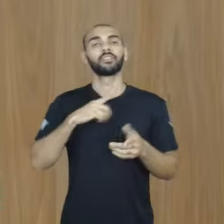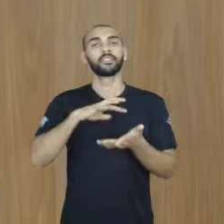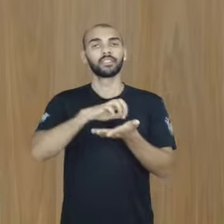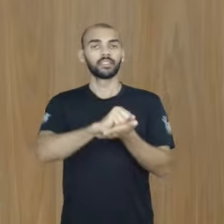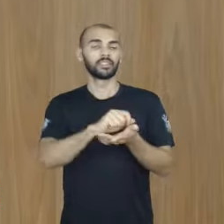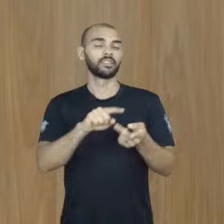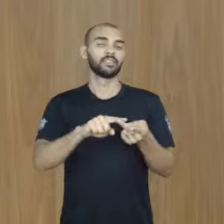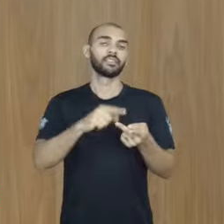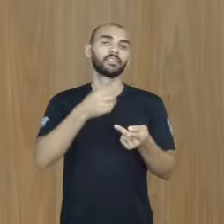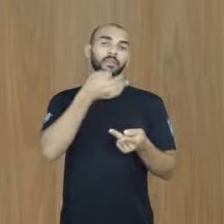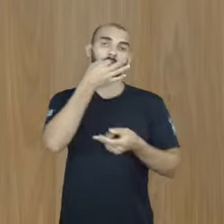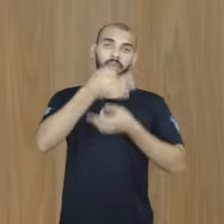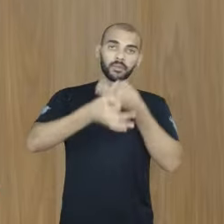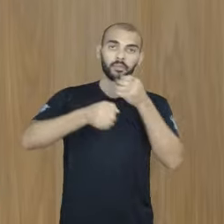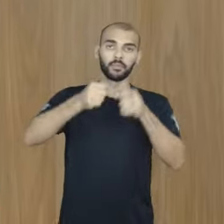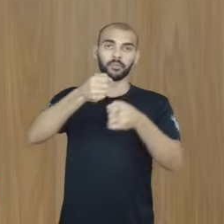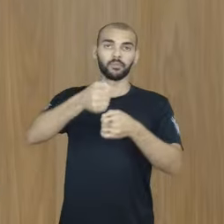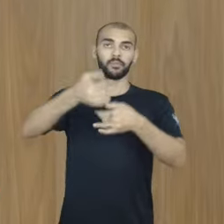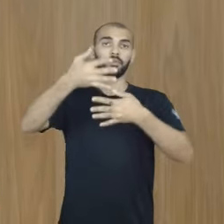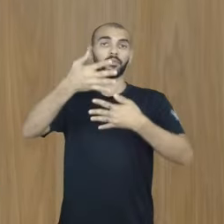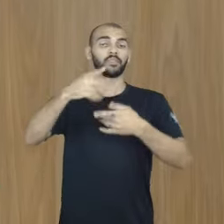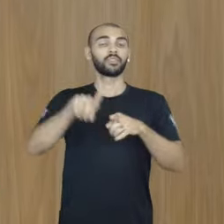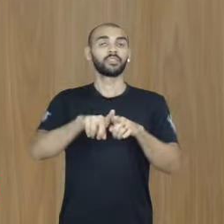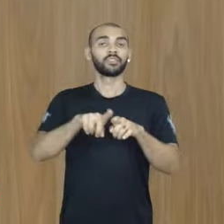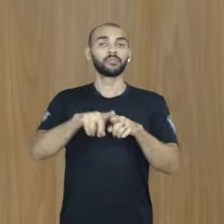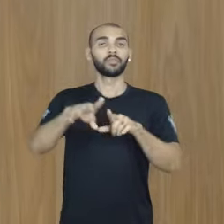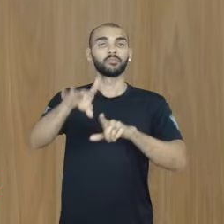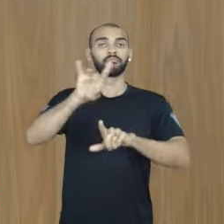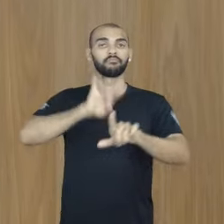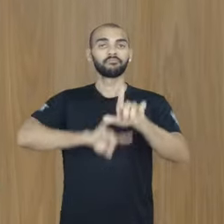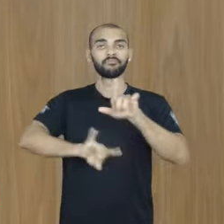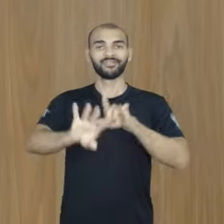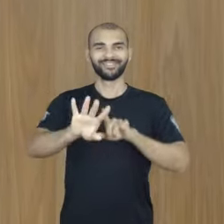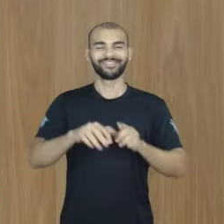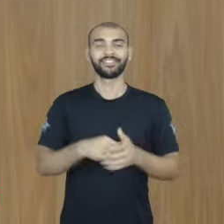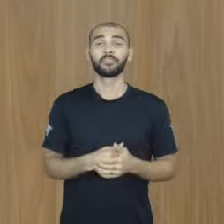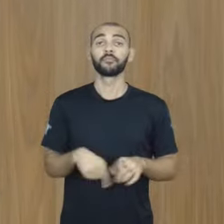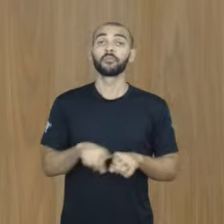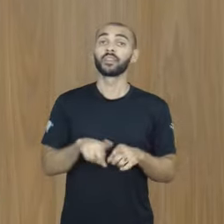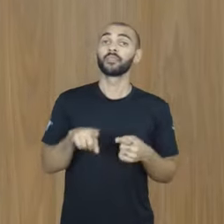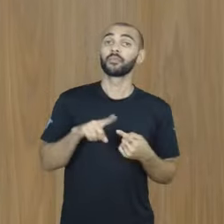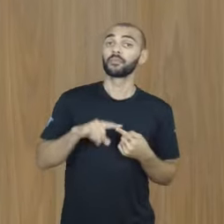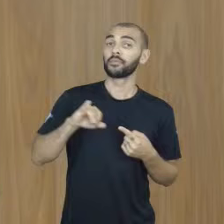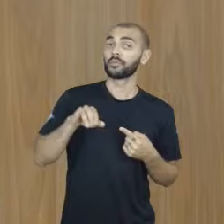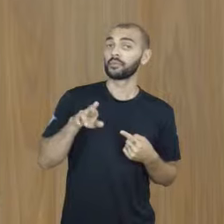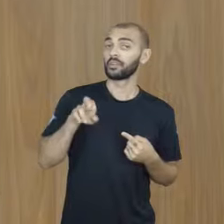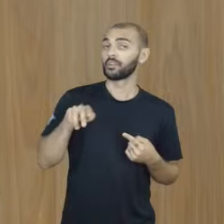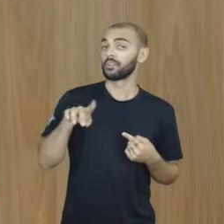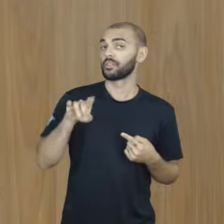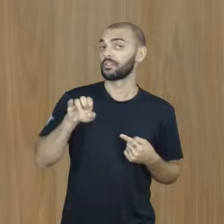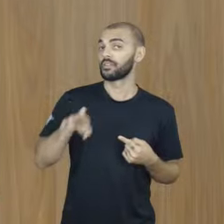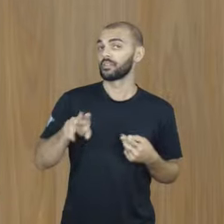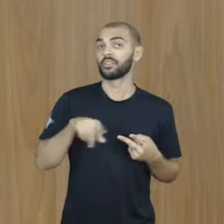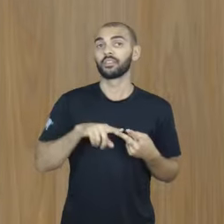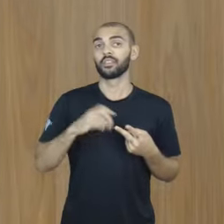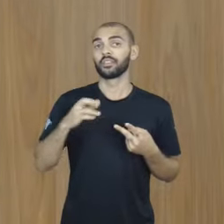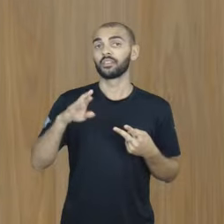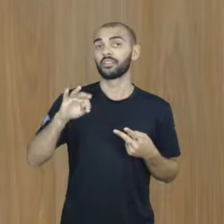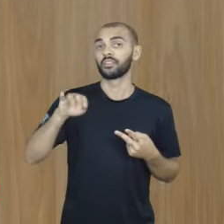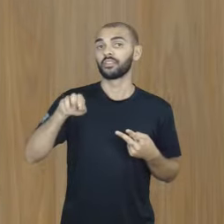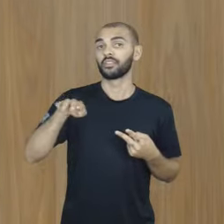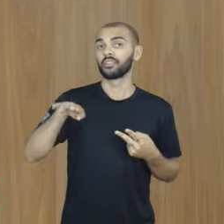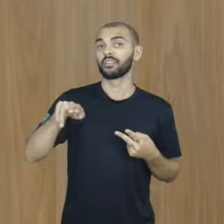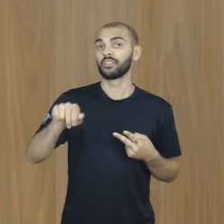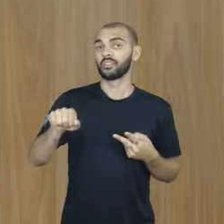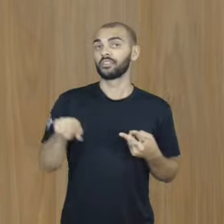e compartilhe. Jurandir Mendes também está aqui com a gente. Cristina Lanes, o Antônio Ocilon, diz que é PT a